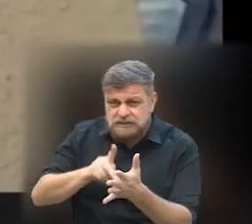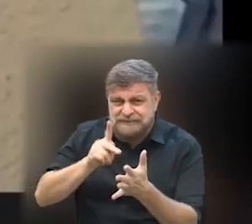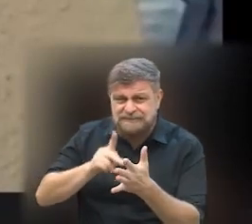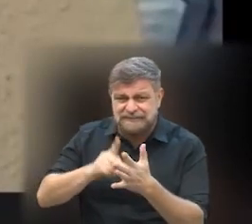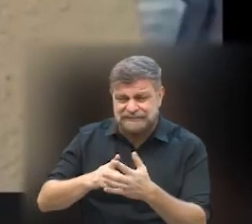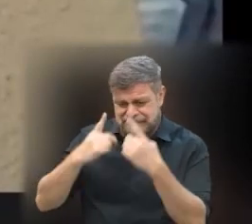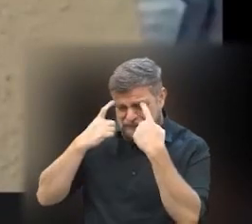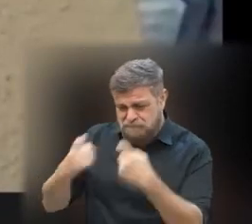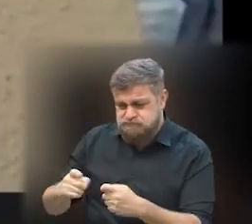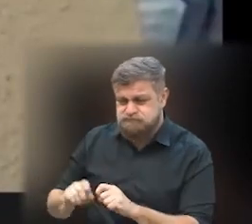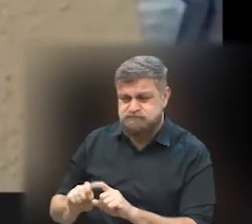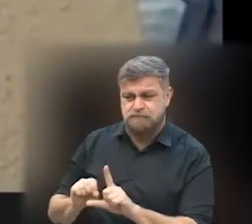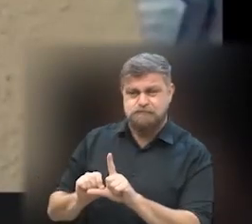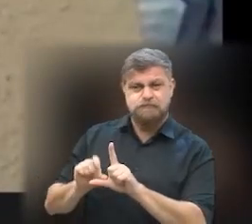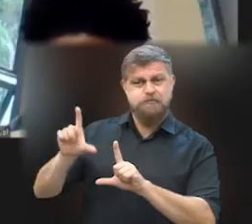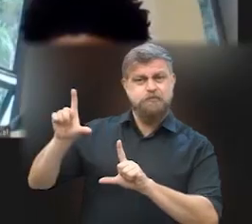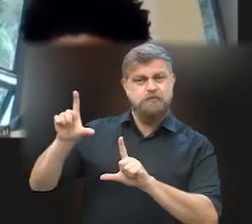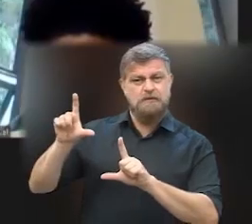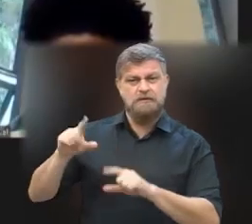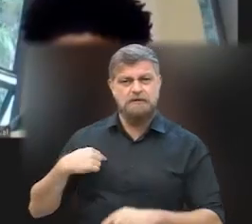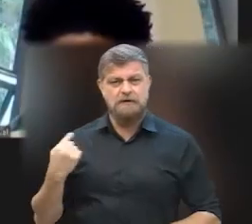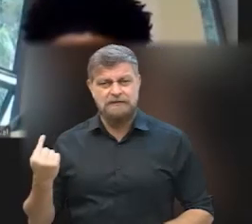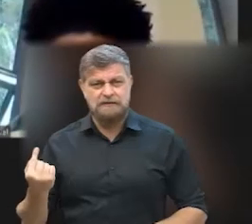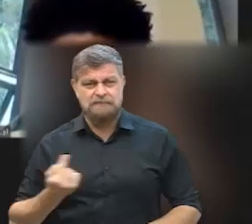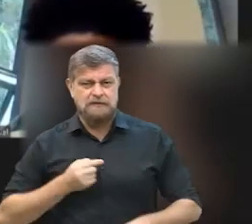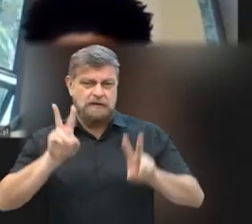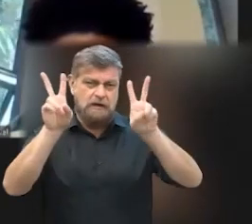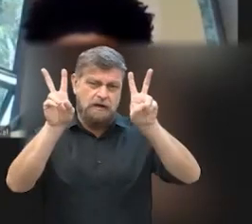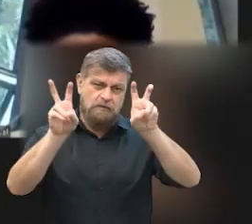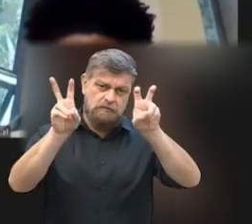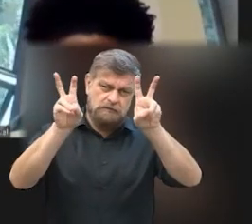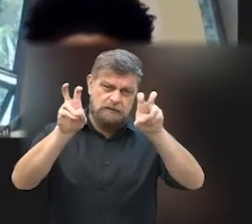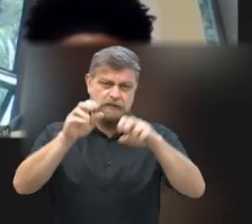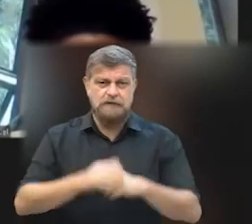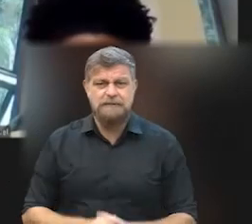de casos, né, subiu. Essa questão